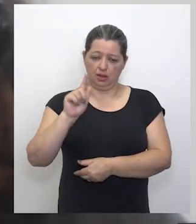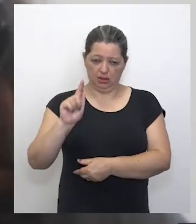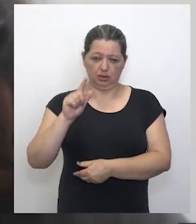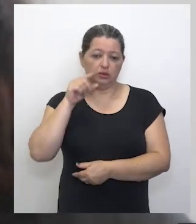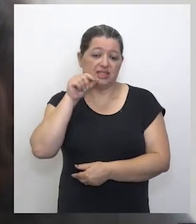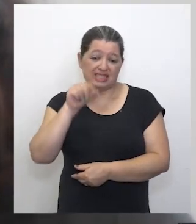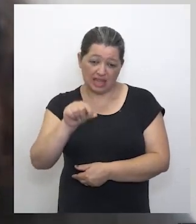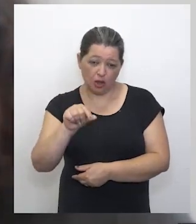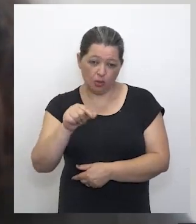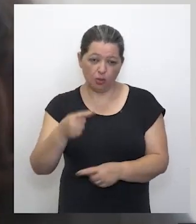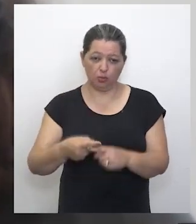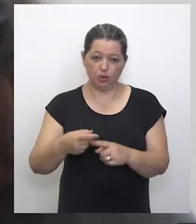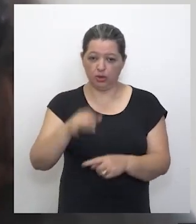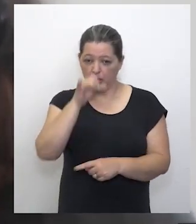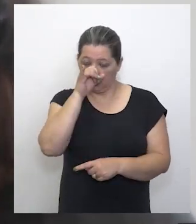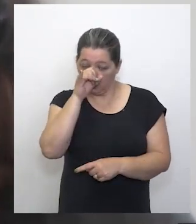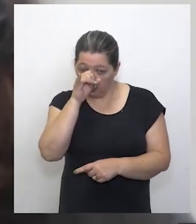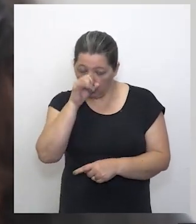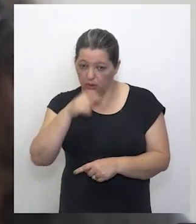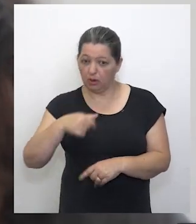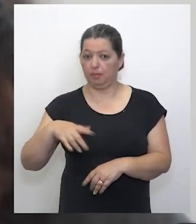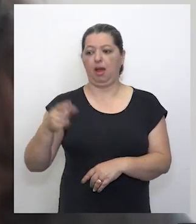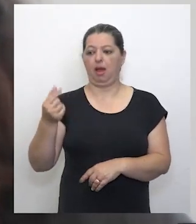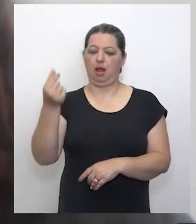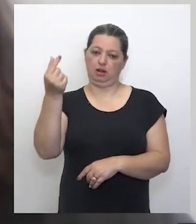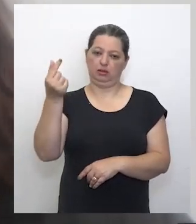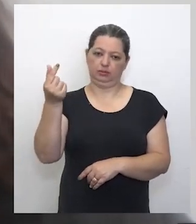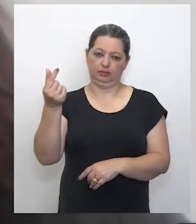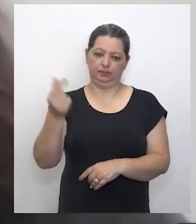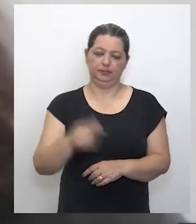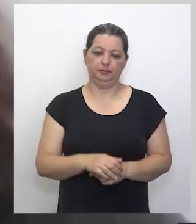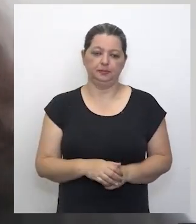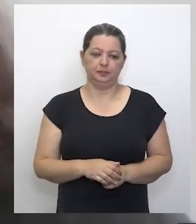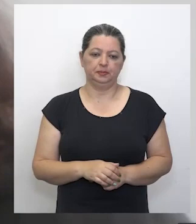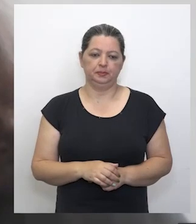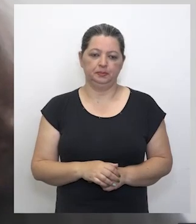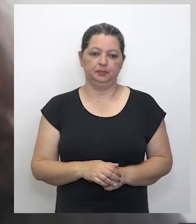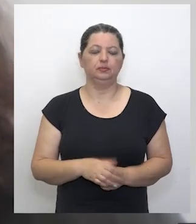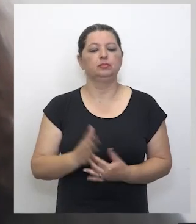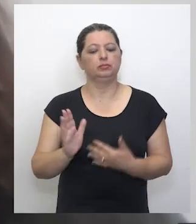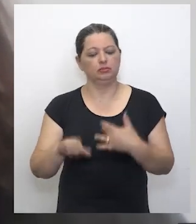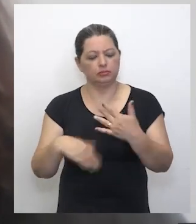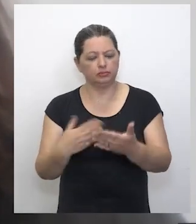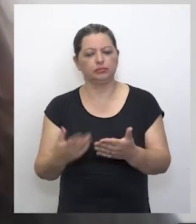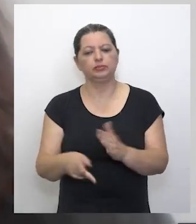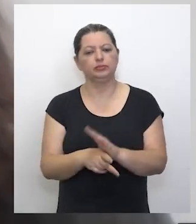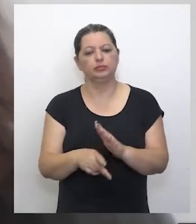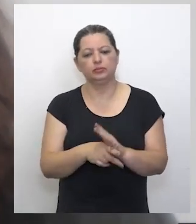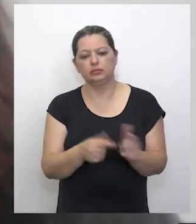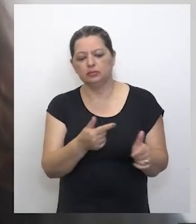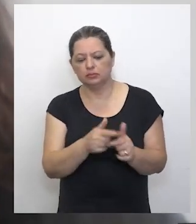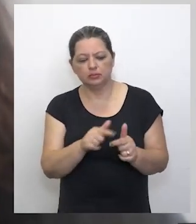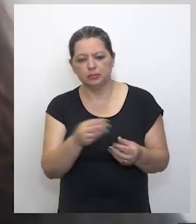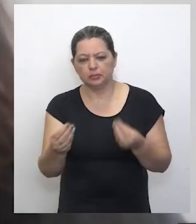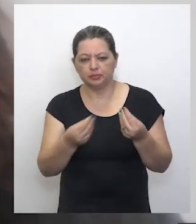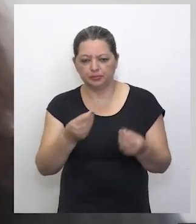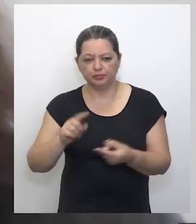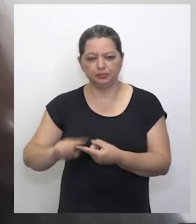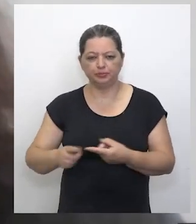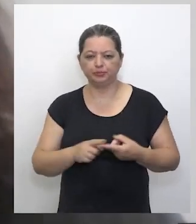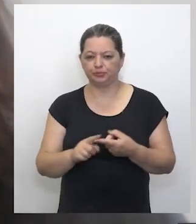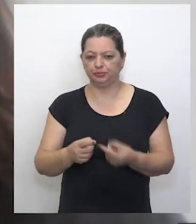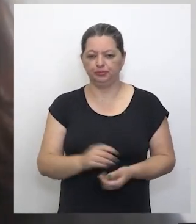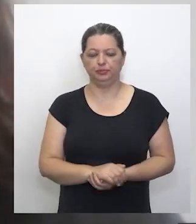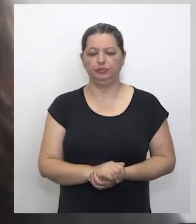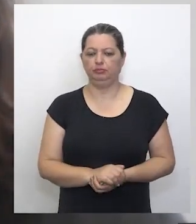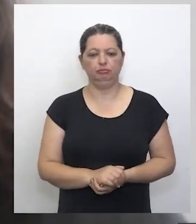ele valia mais que o sal, né? Então, aí, partindo de toda essa problemática que eles estavam tendo, que não